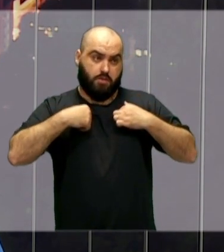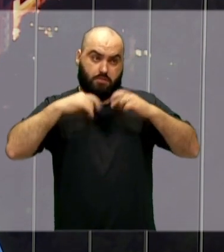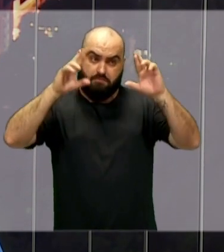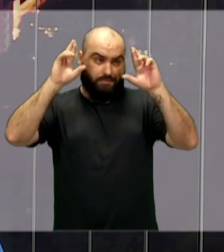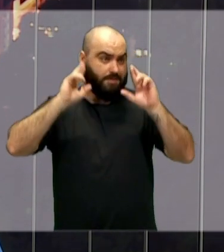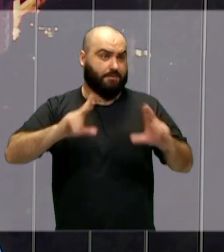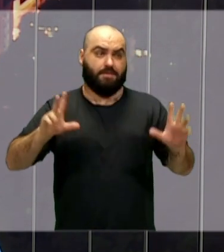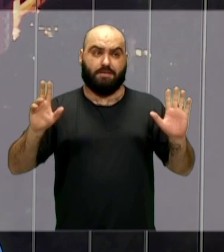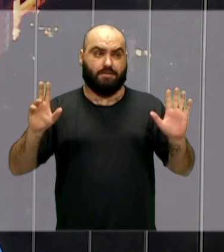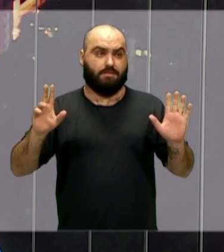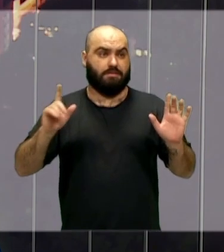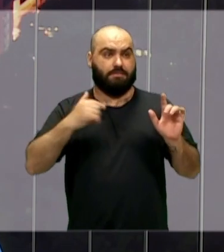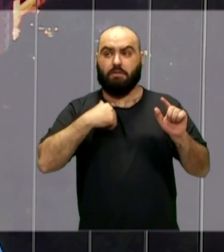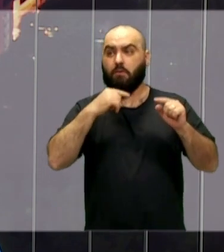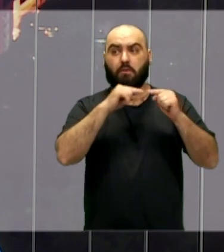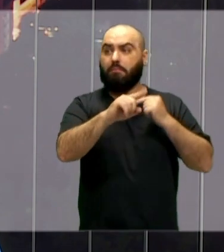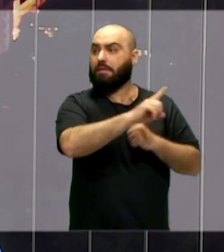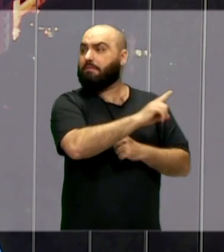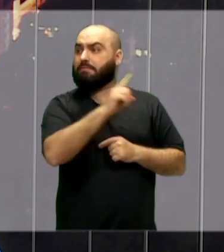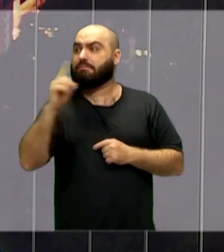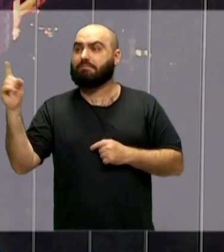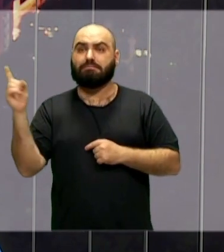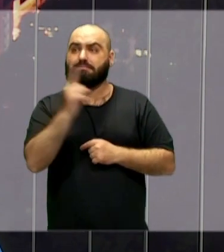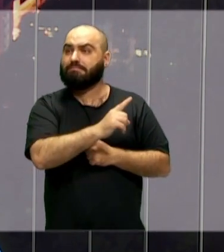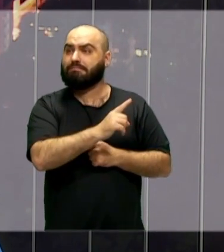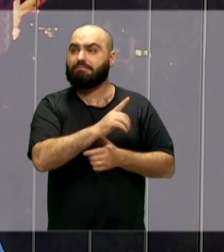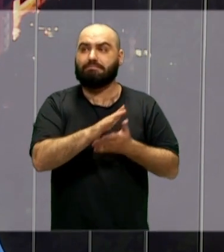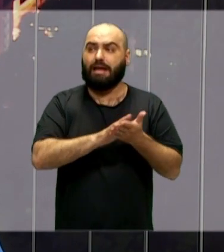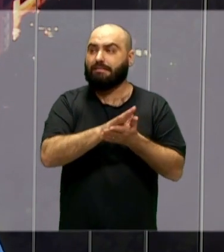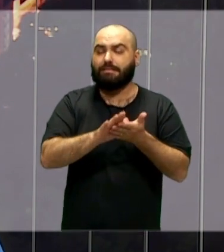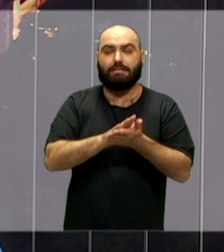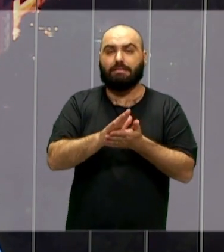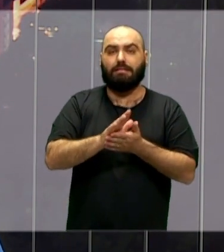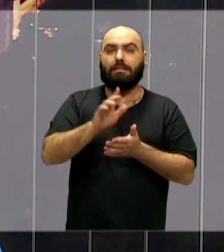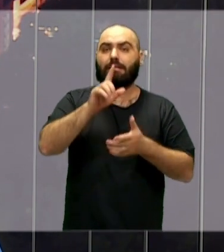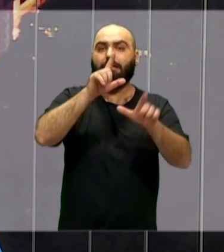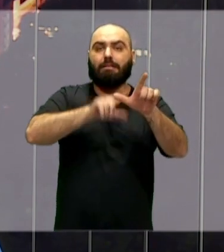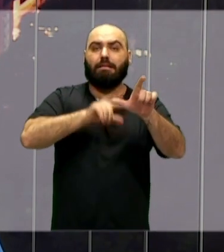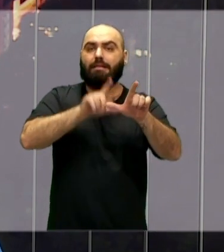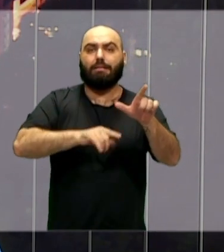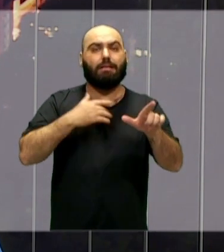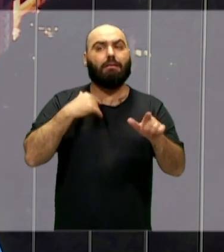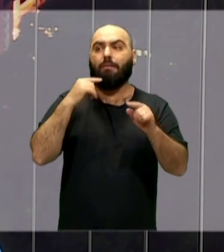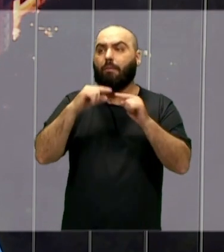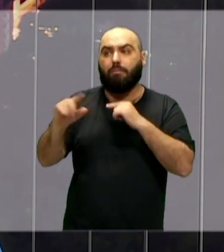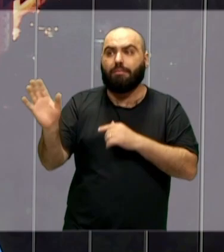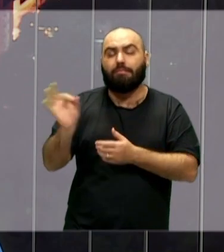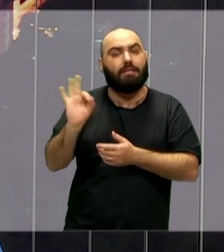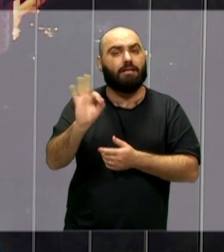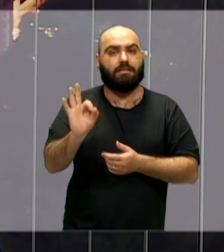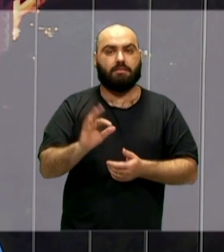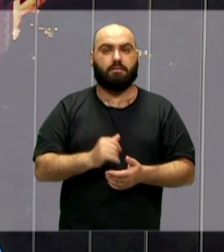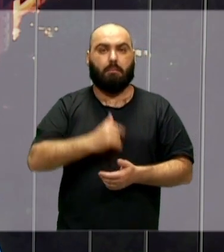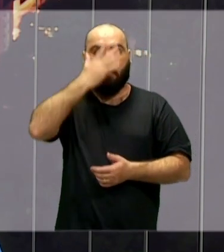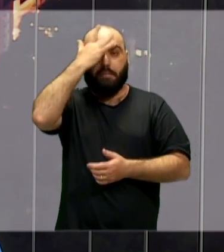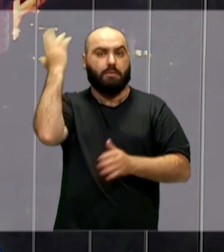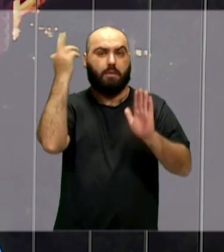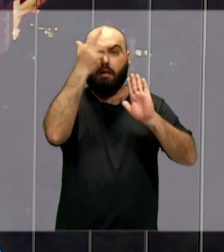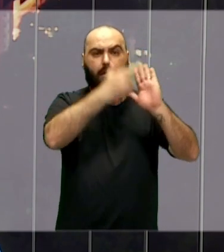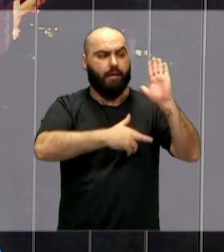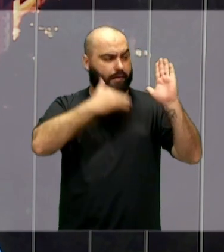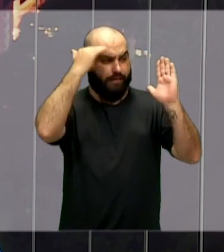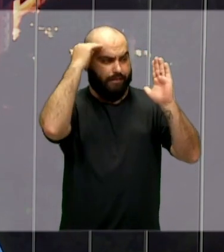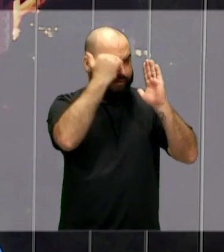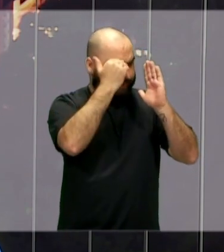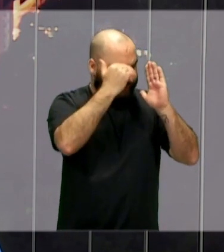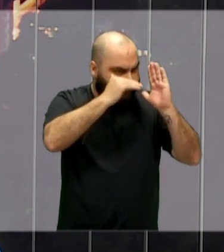nenhuma dessas outras letras, ou me encaixo também e ainda sou queer. É geralmente associado a pessoas que fogem da norma. Fugiu da